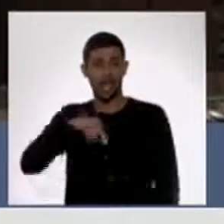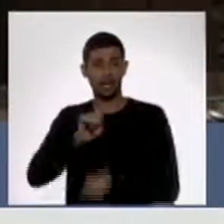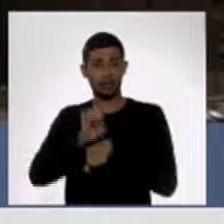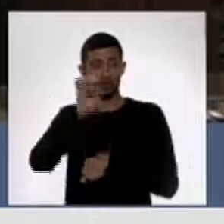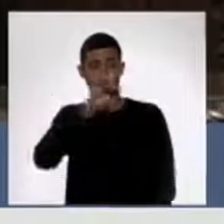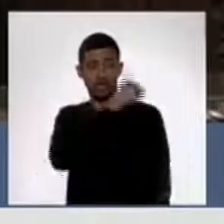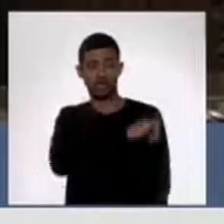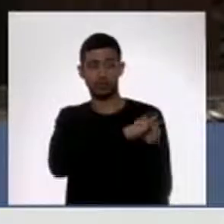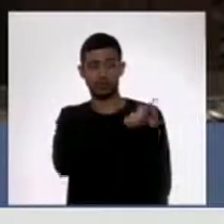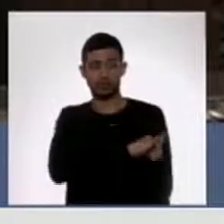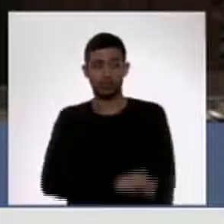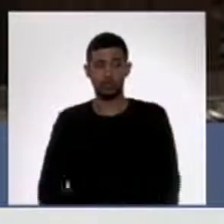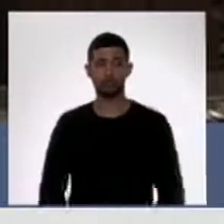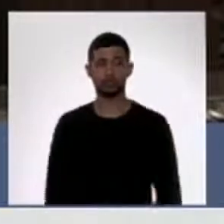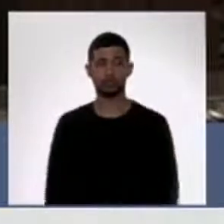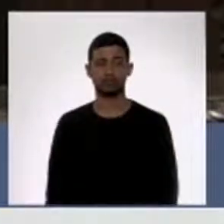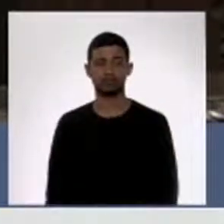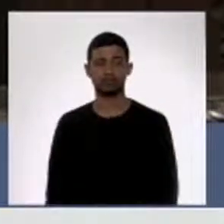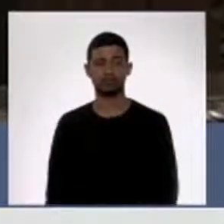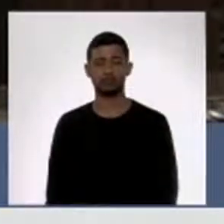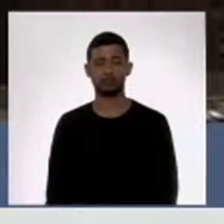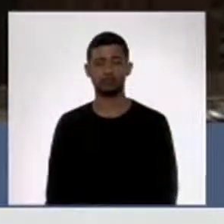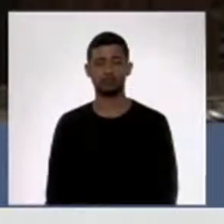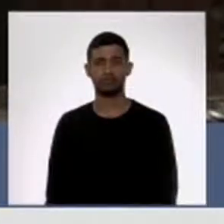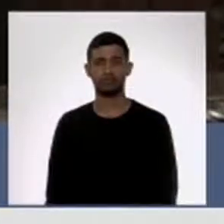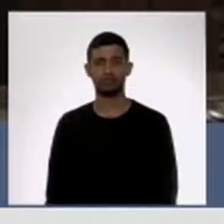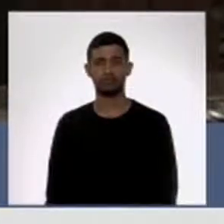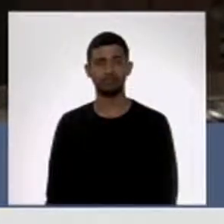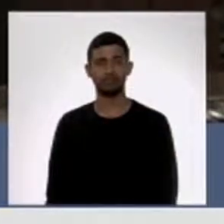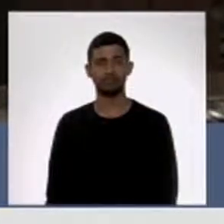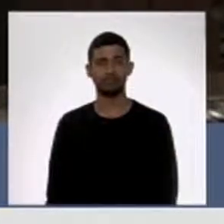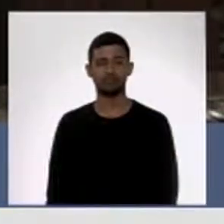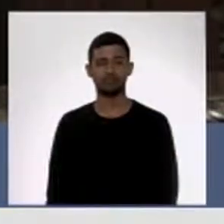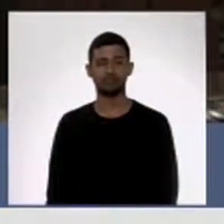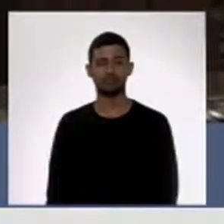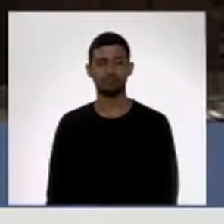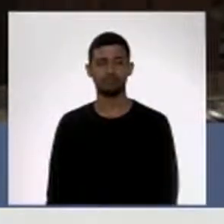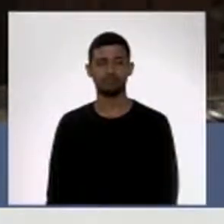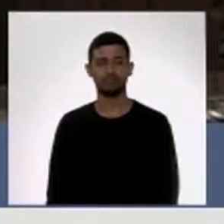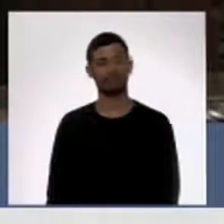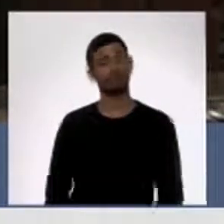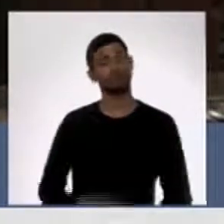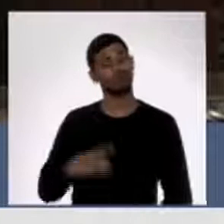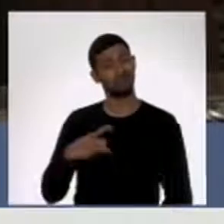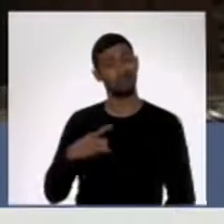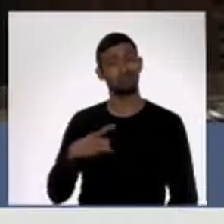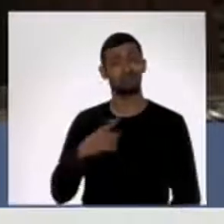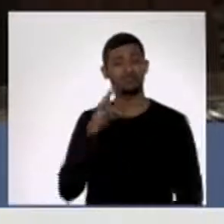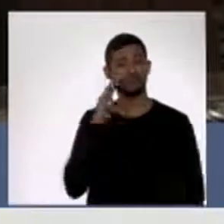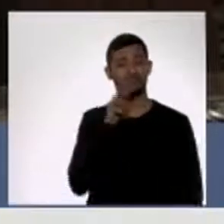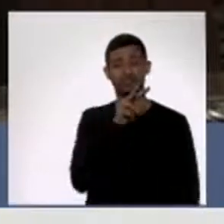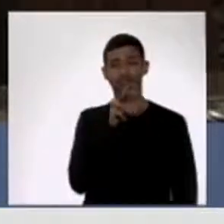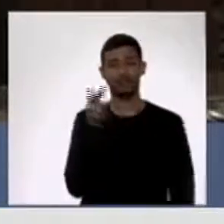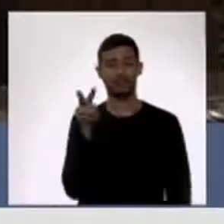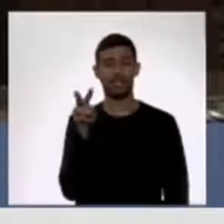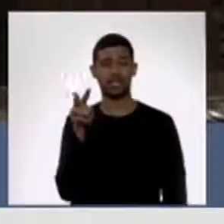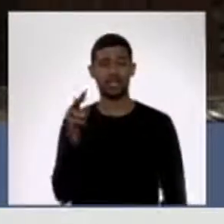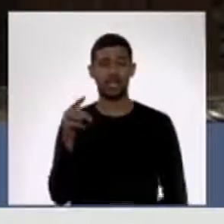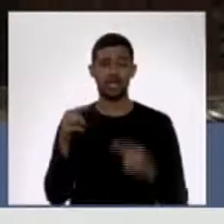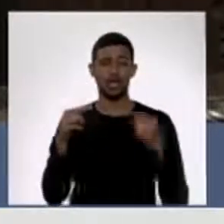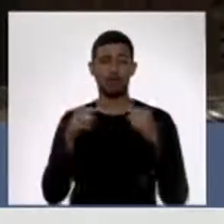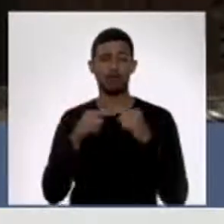Janeiro tem vivido um fenômeno que são a presença